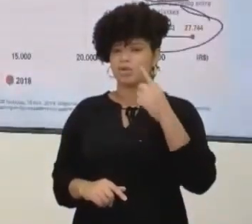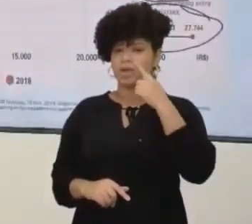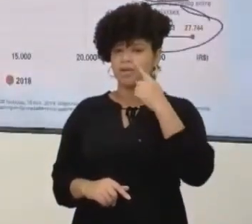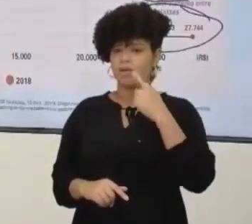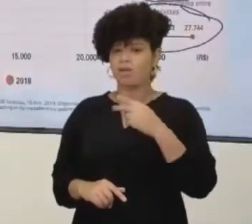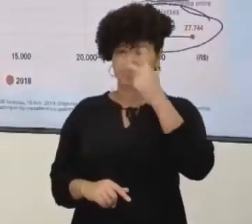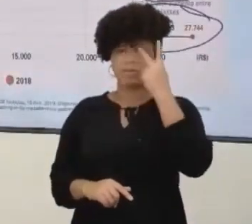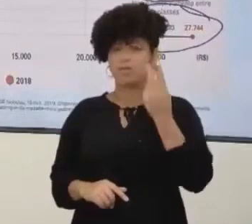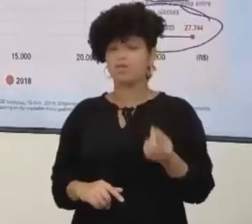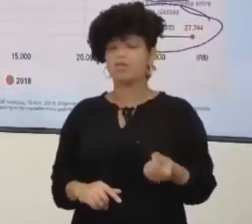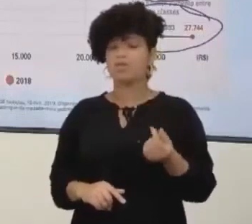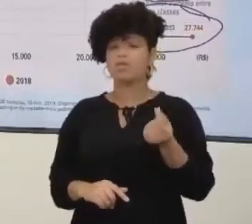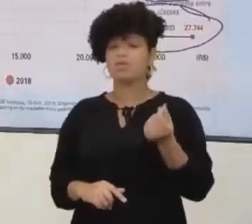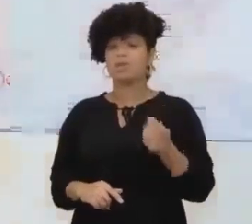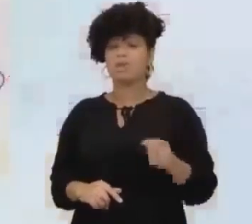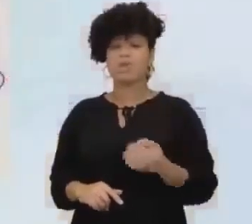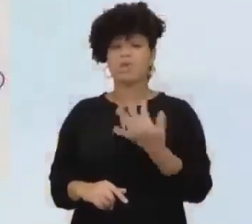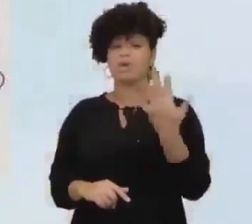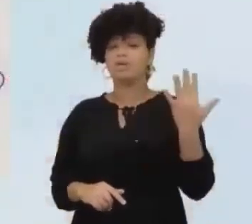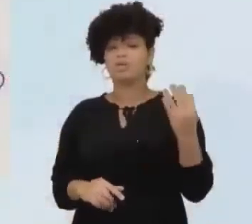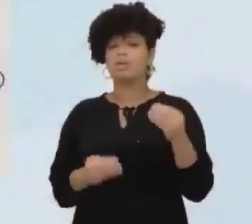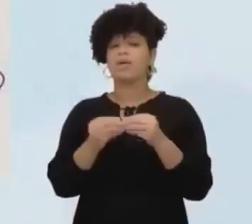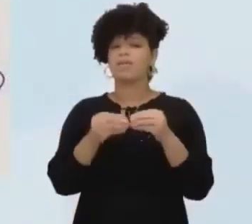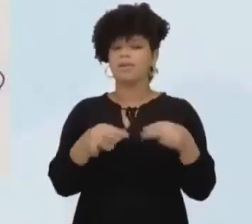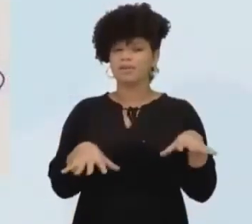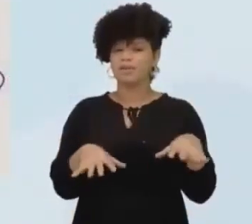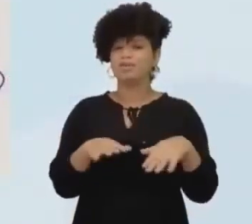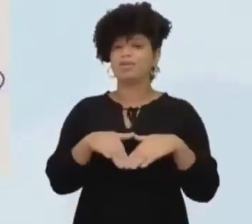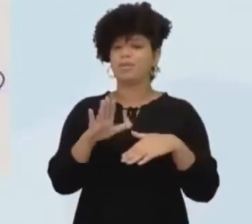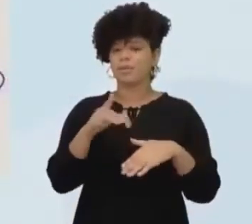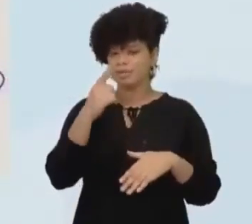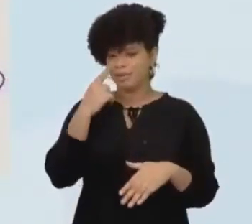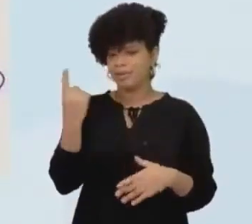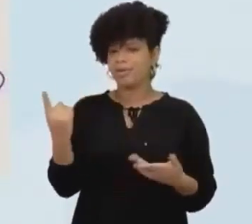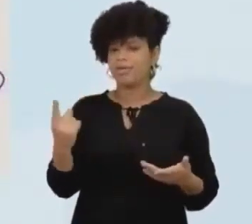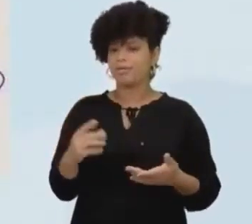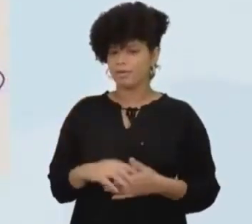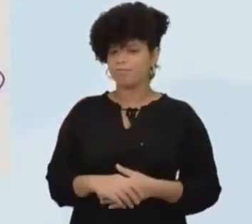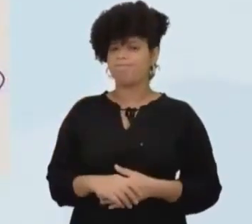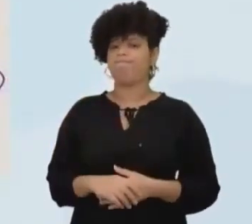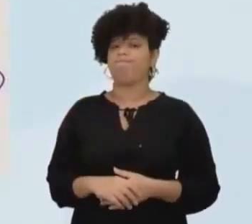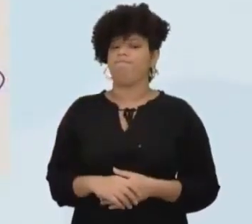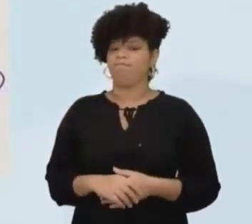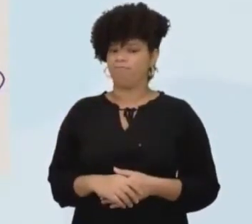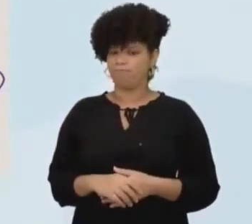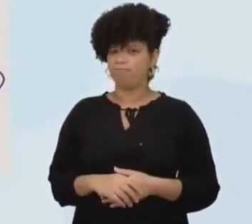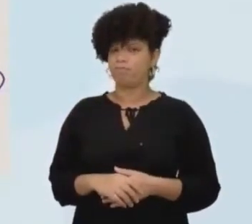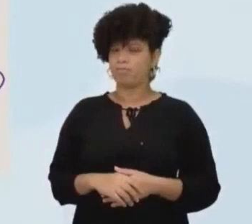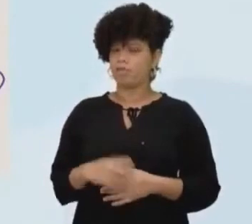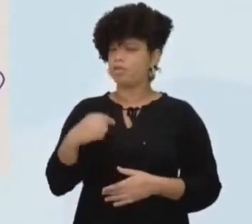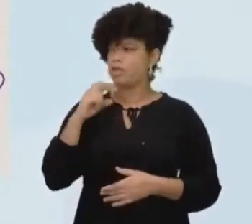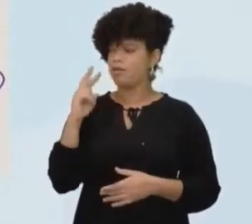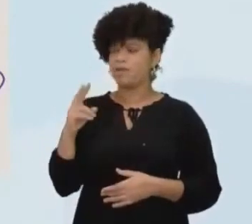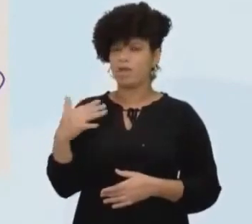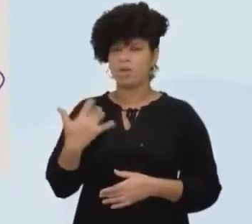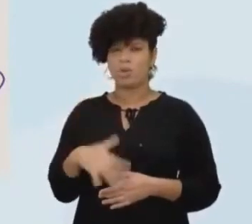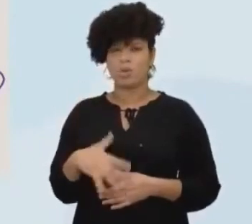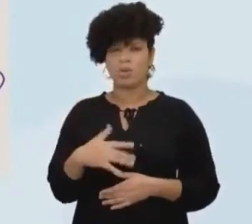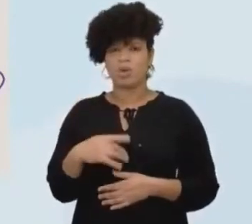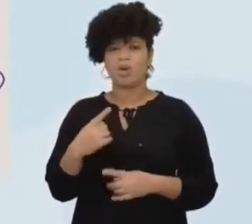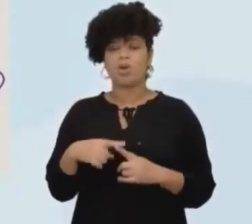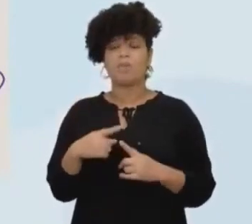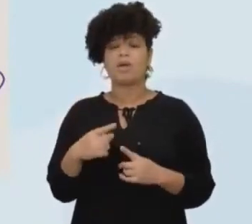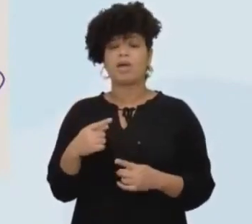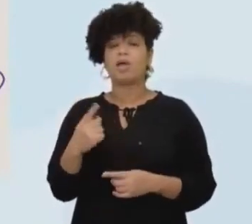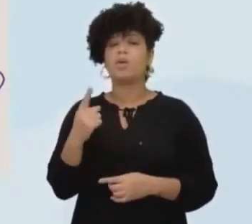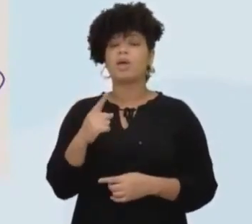pareça né porque recebe menos teve mais prejuízo né Então essas coisas aí que vai aparecendo aqui acaba aumentando mais